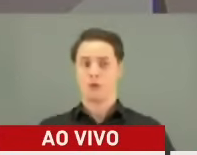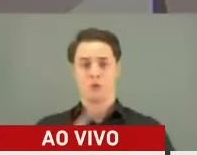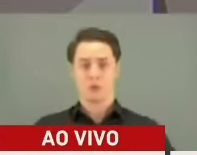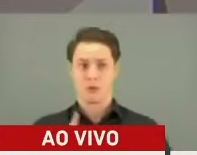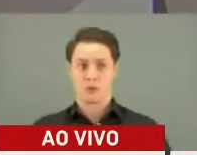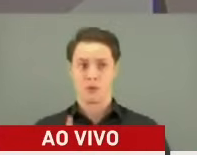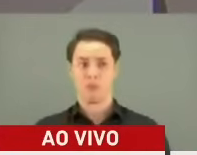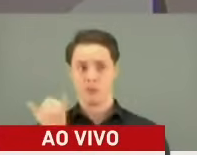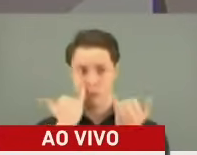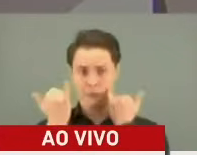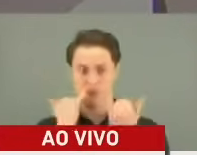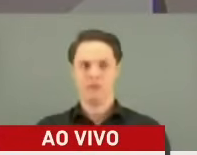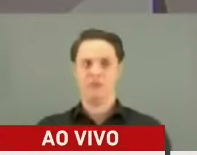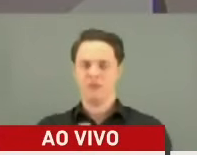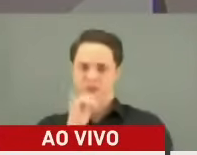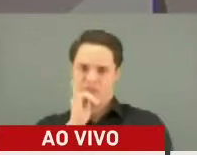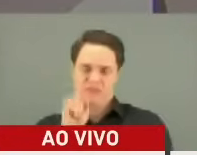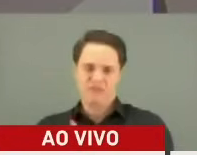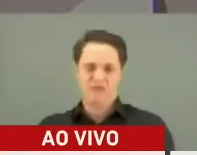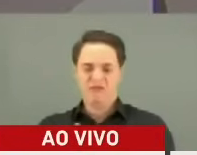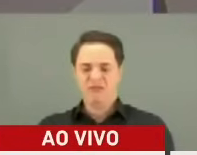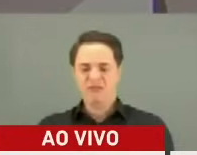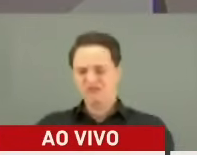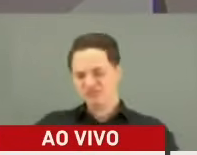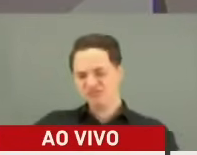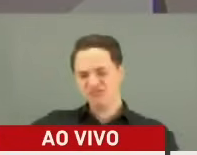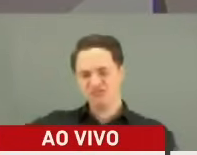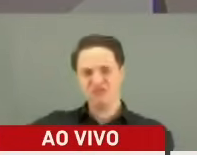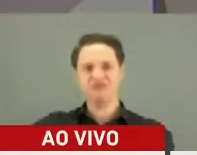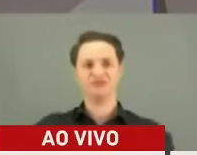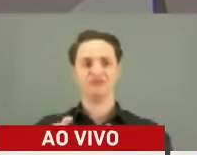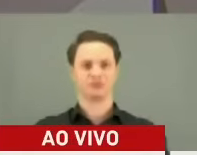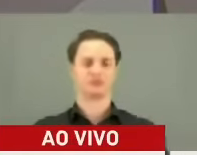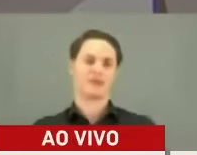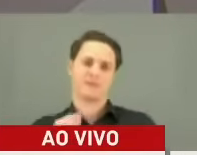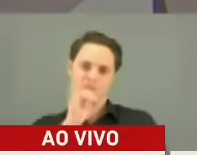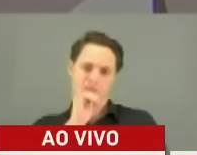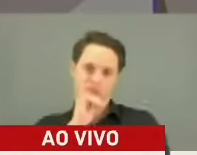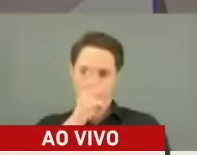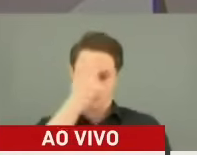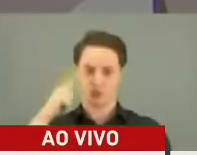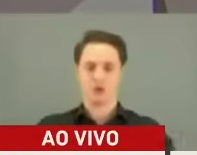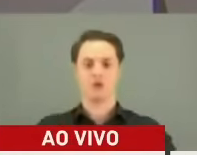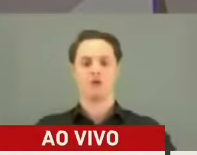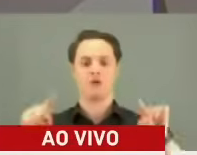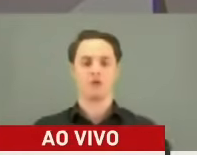tínhamos um informe de manhã, por exemplo, que ia haver uma passeata dos